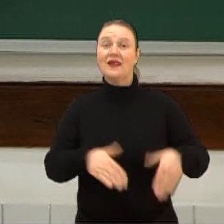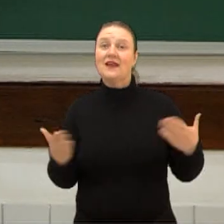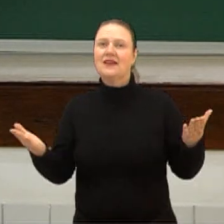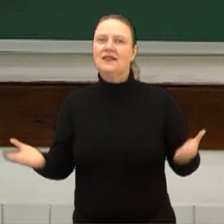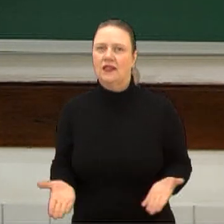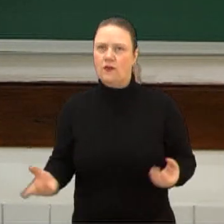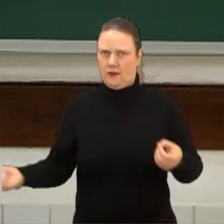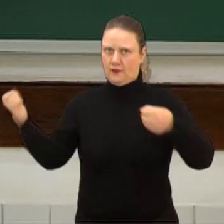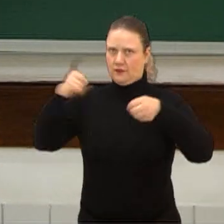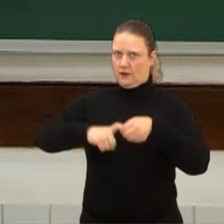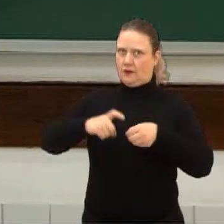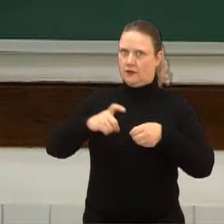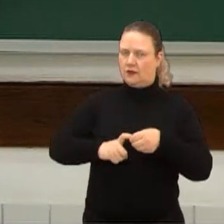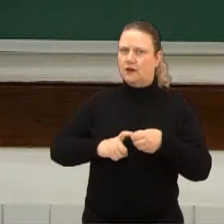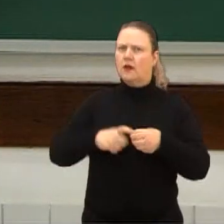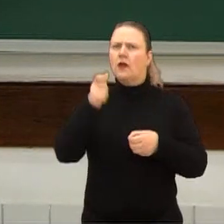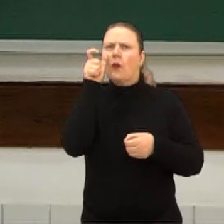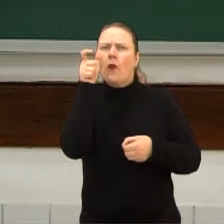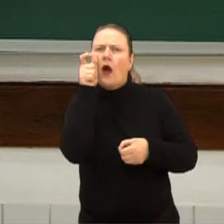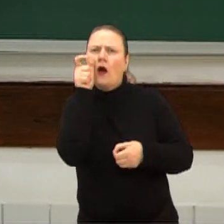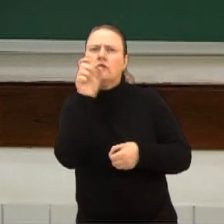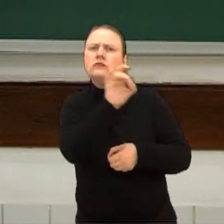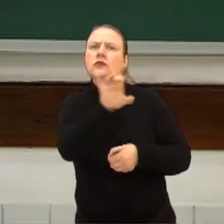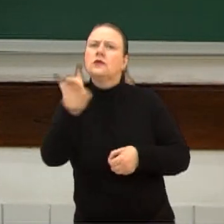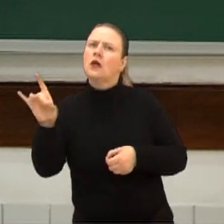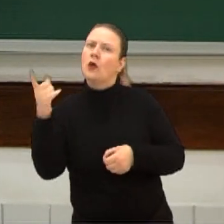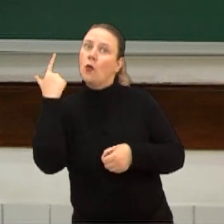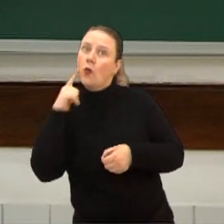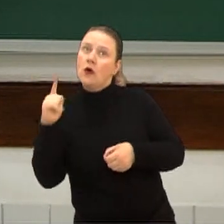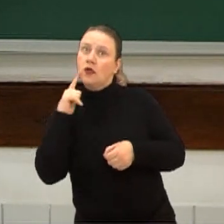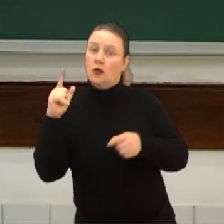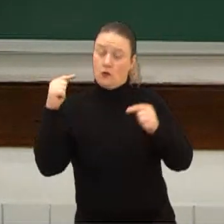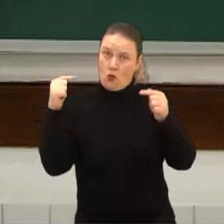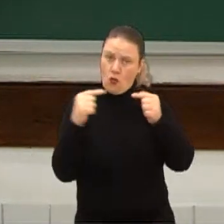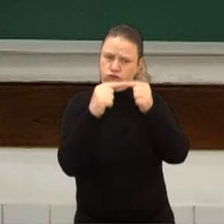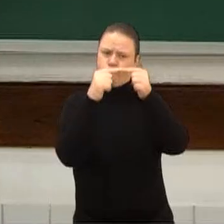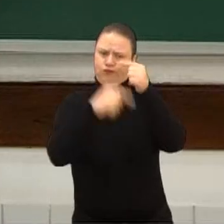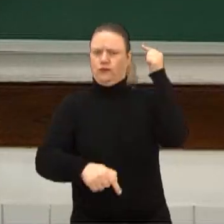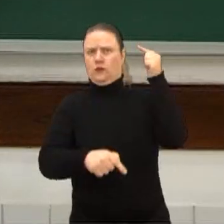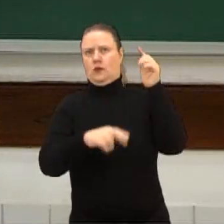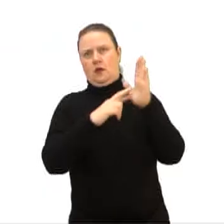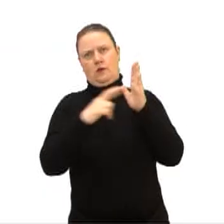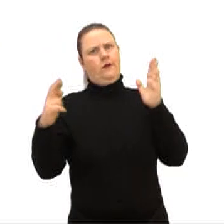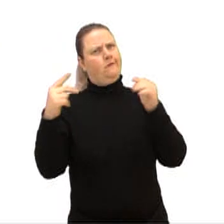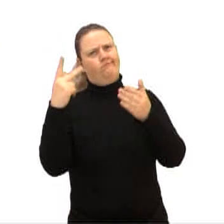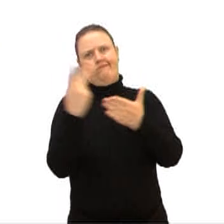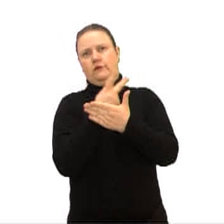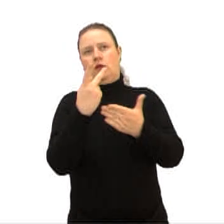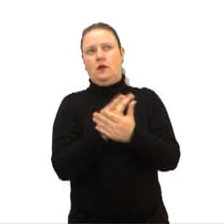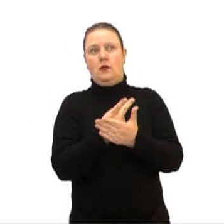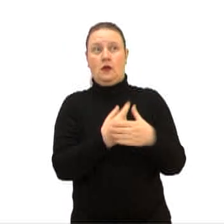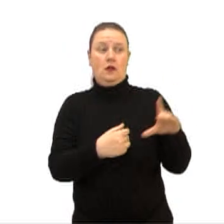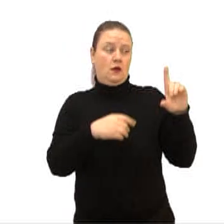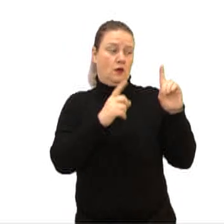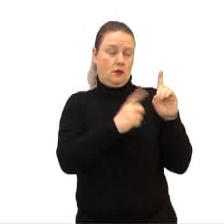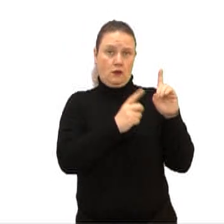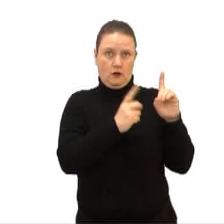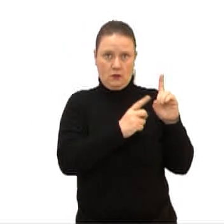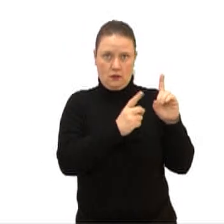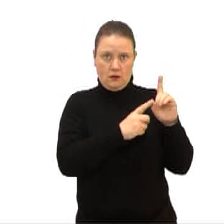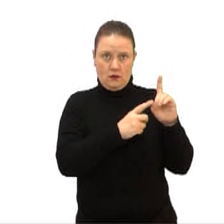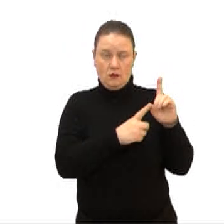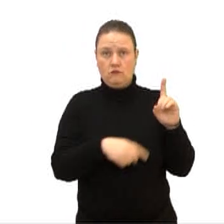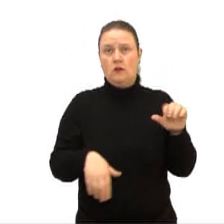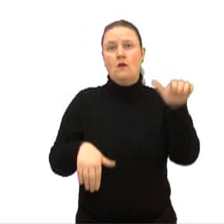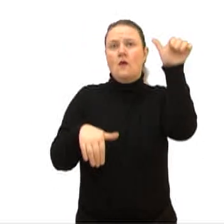Então vamos retomar, ver se vocês adequadamente marcaram agora a incorreta. Então a incorreta é a letra D. Vamos observar. Na